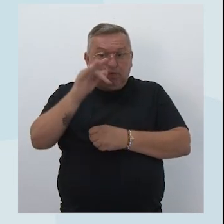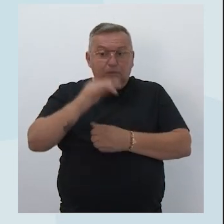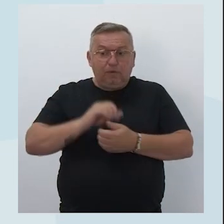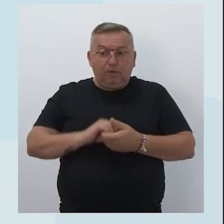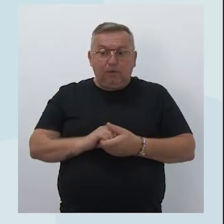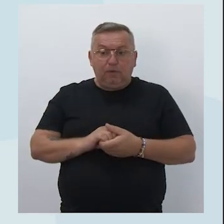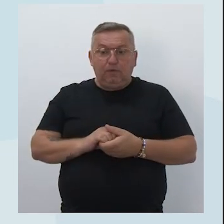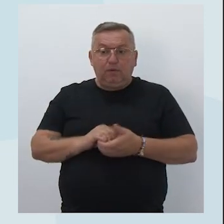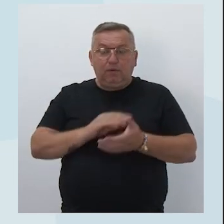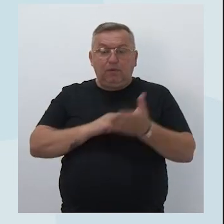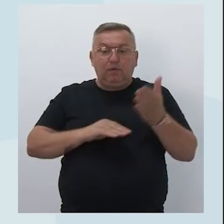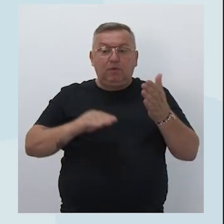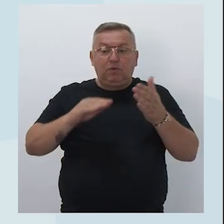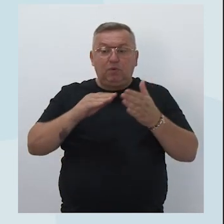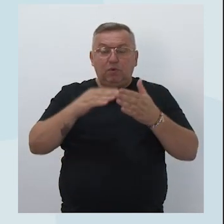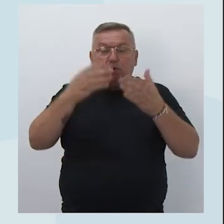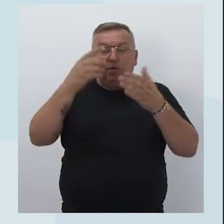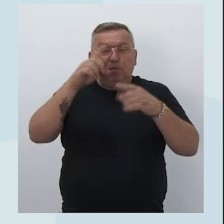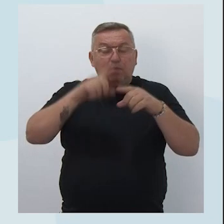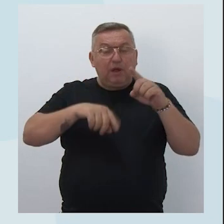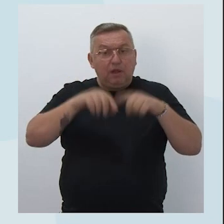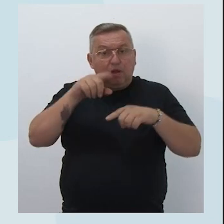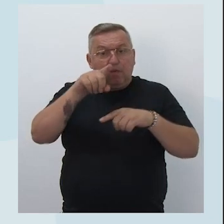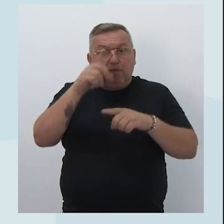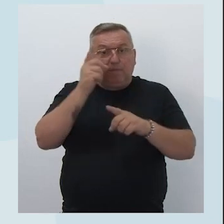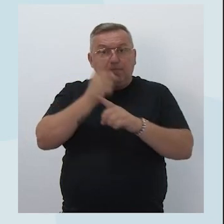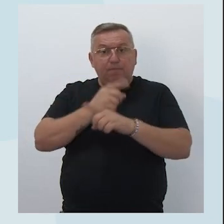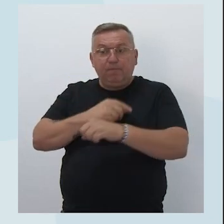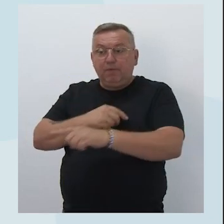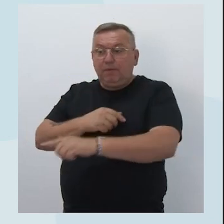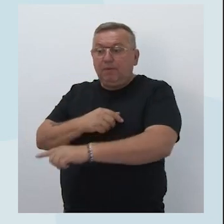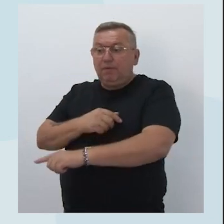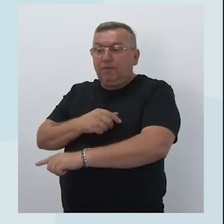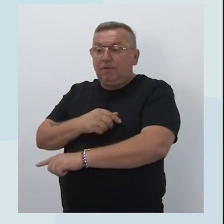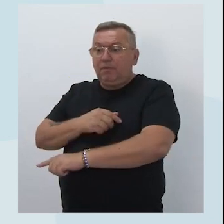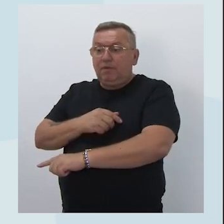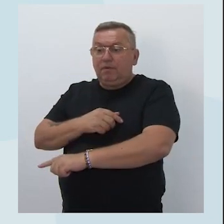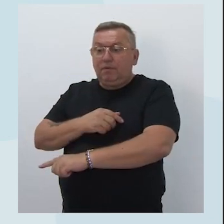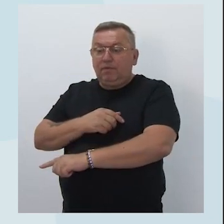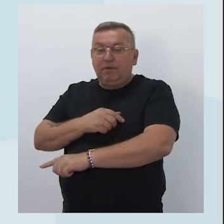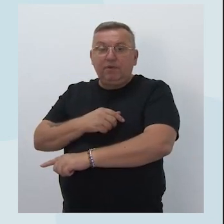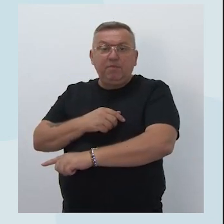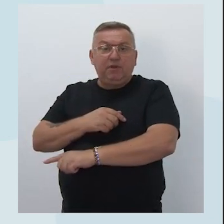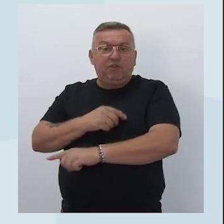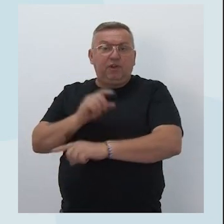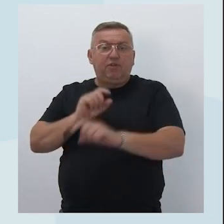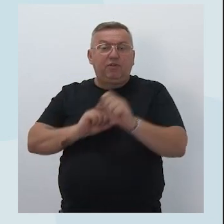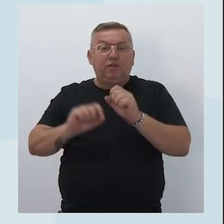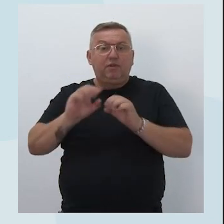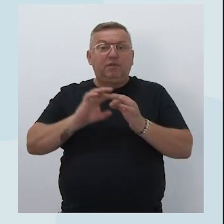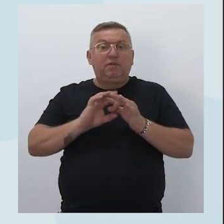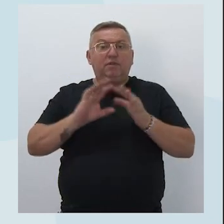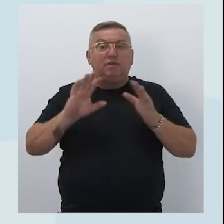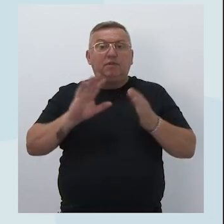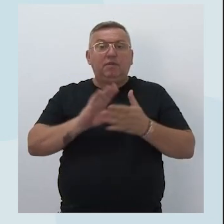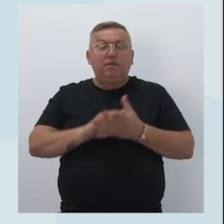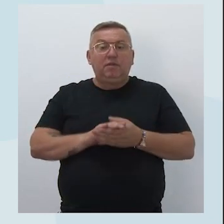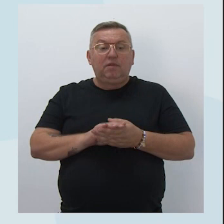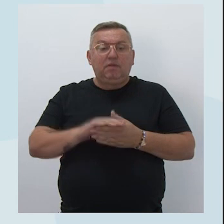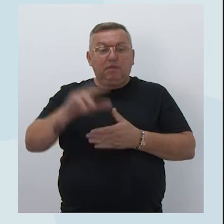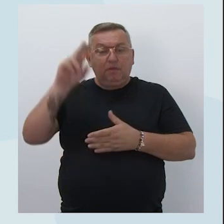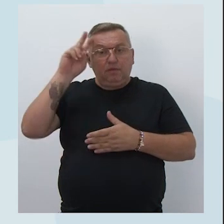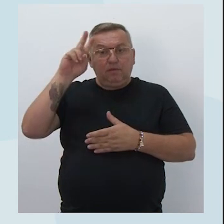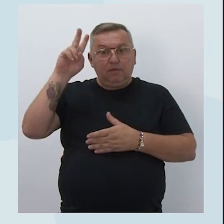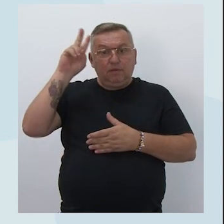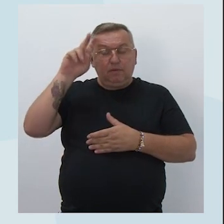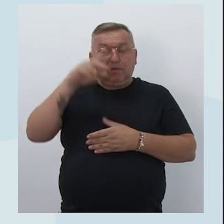Tá? Todos esses materiais vocês encontram nesse link que também está disponibilizado a seguir. Lembrando que